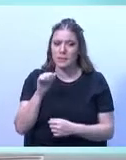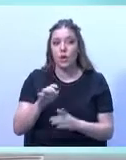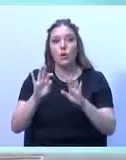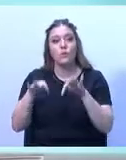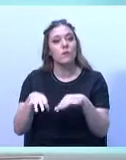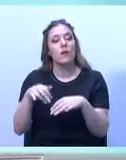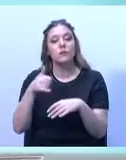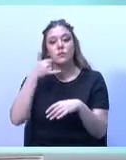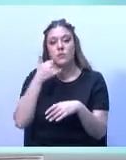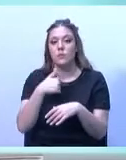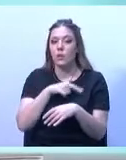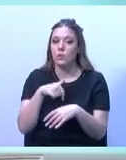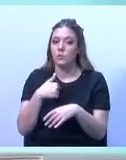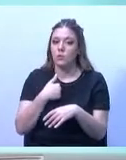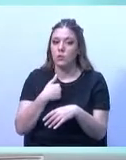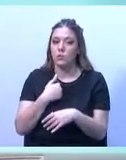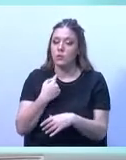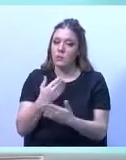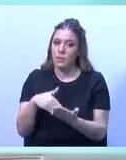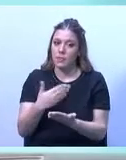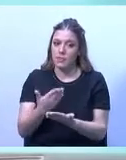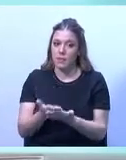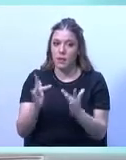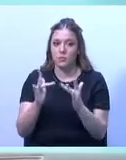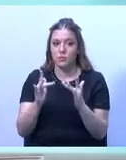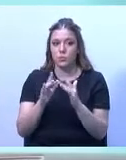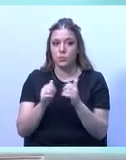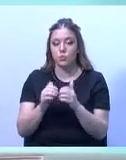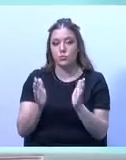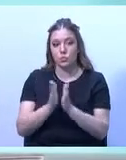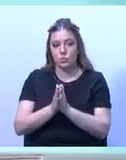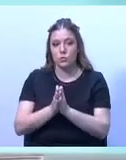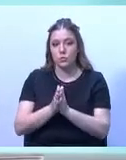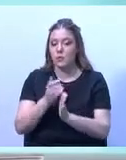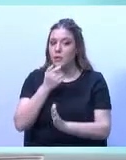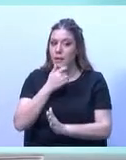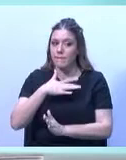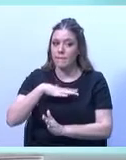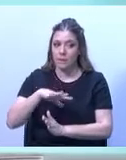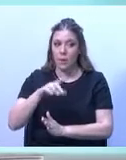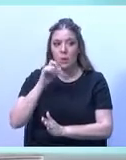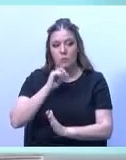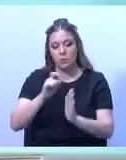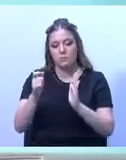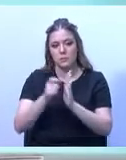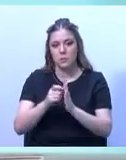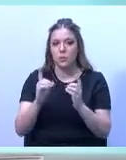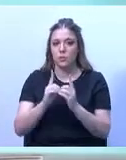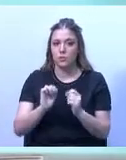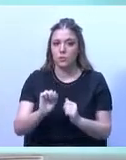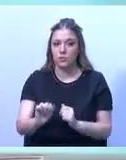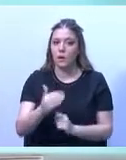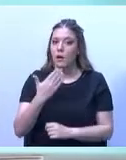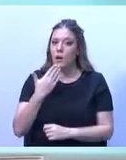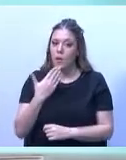desta chamada vamos então, como eu referi no início, disponibilizar todos os contactos para que, se for caso disso, então avançar e marcar a sua consulta.